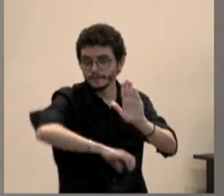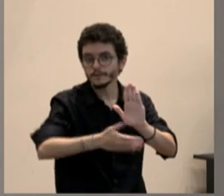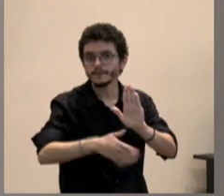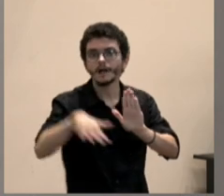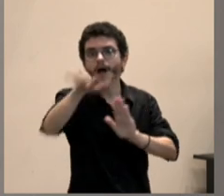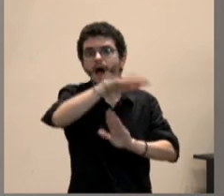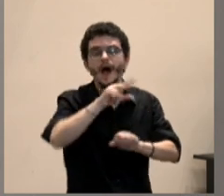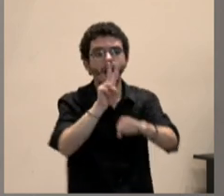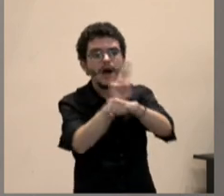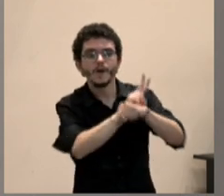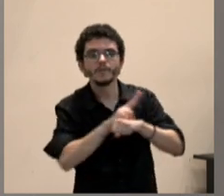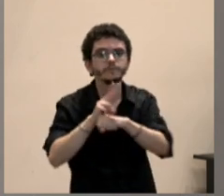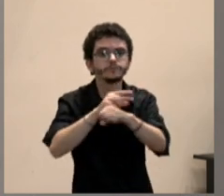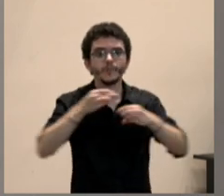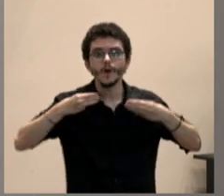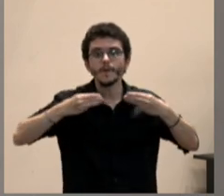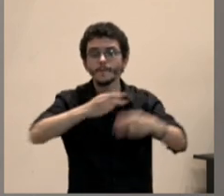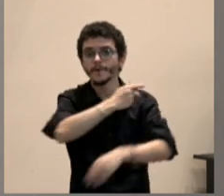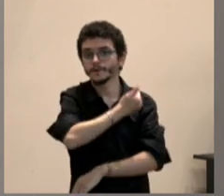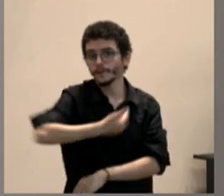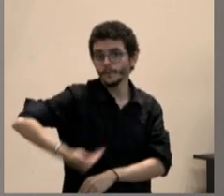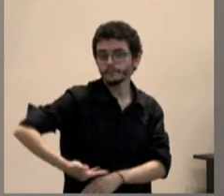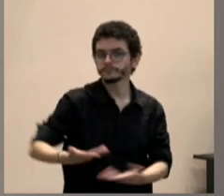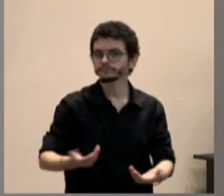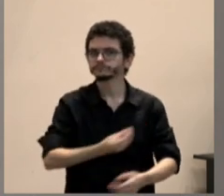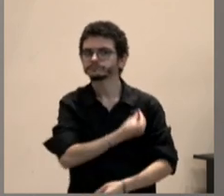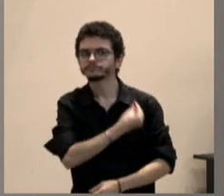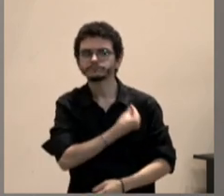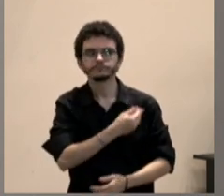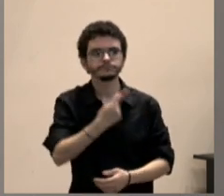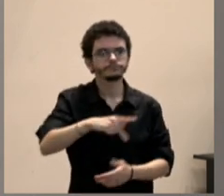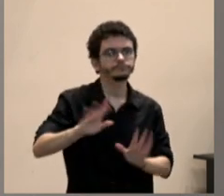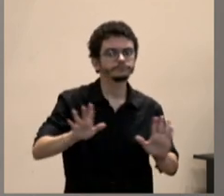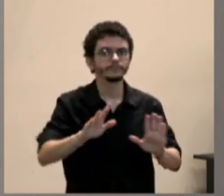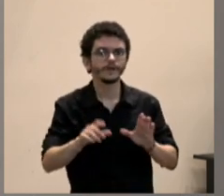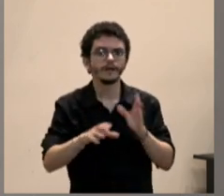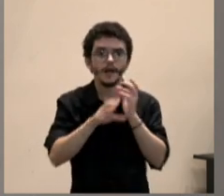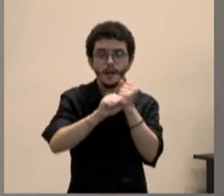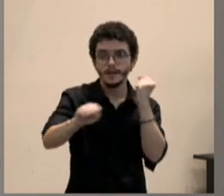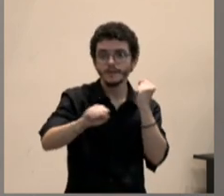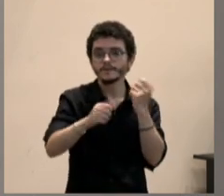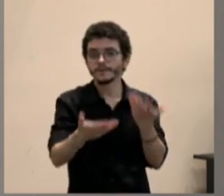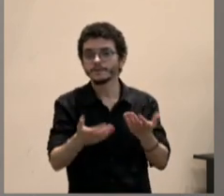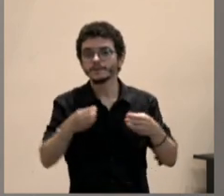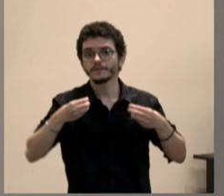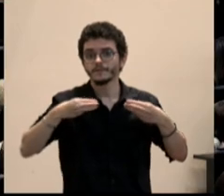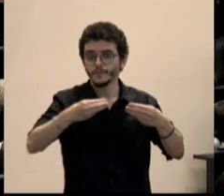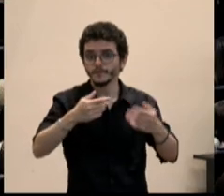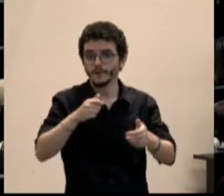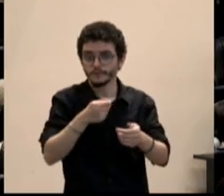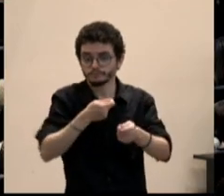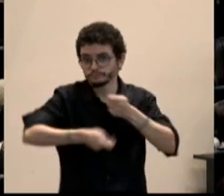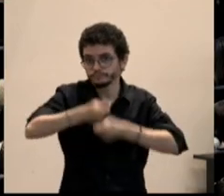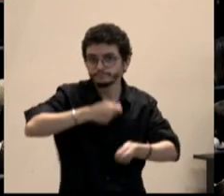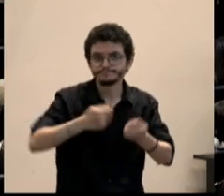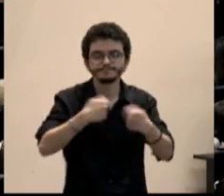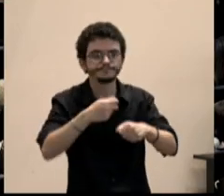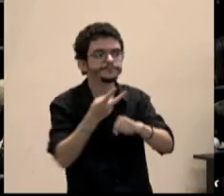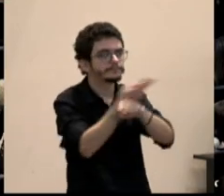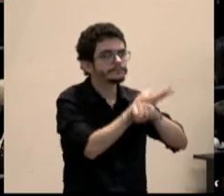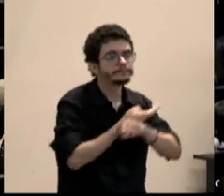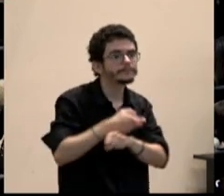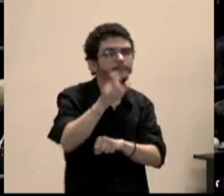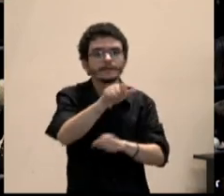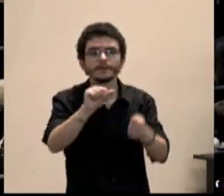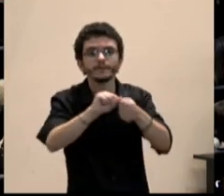de fiscalização, Ministério Público, presente, Tribunais de Contas, que tem que ir atrás de quem não está cumprindo e